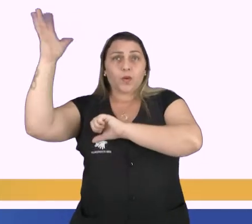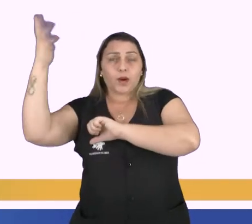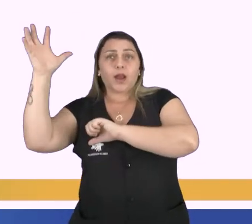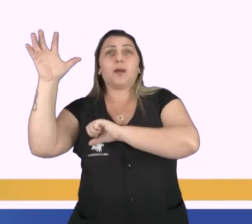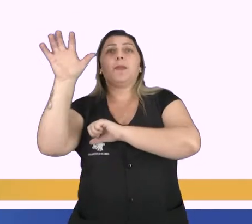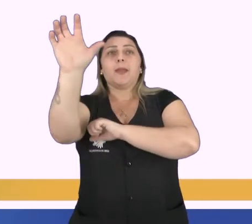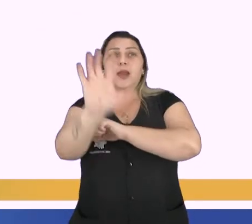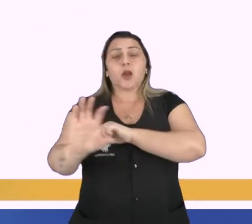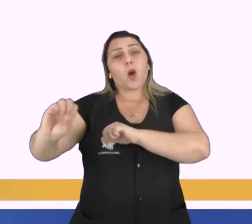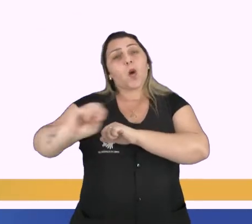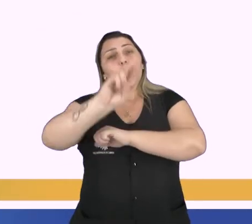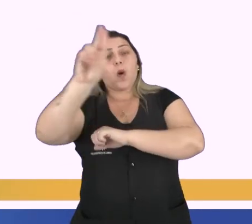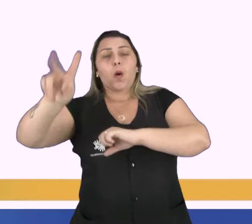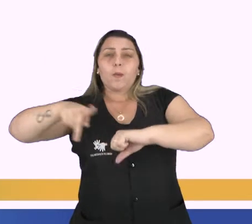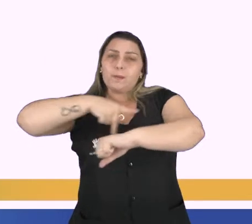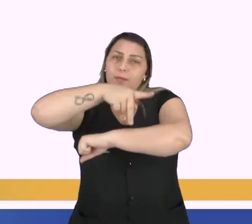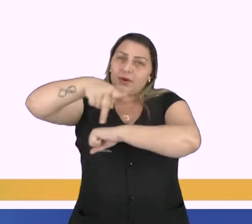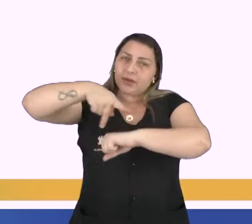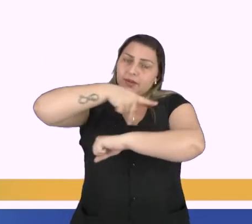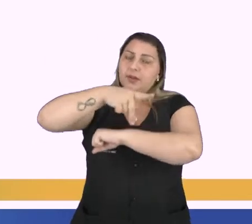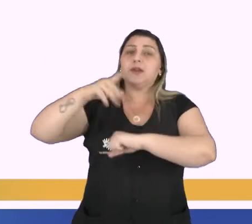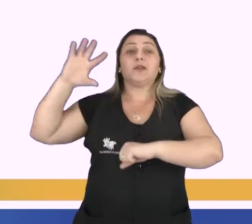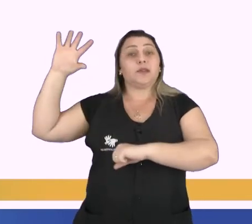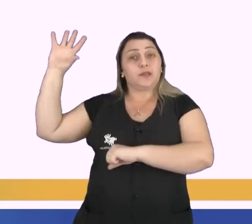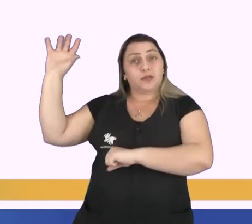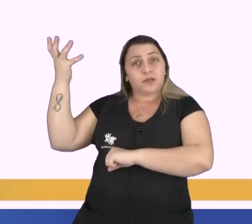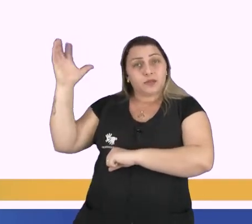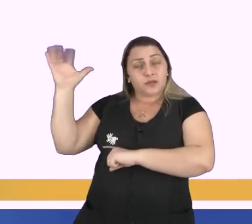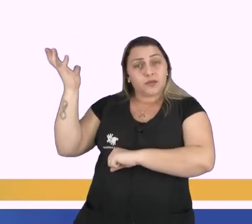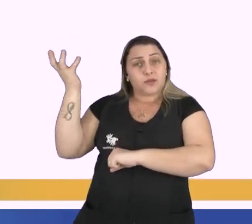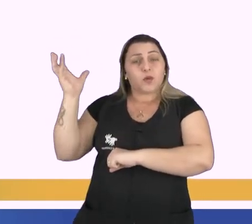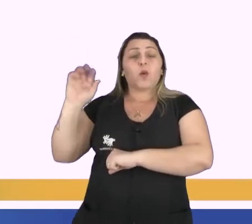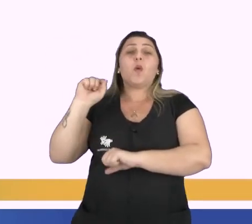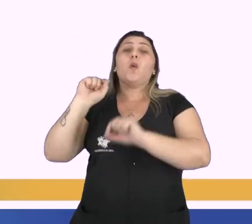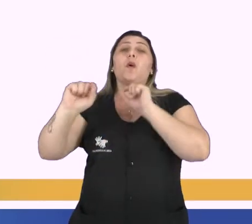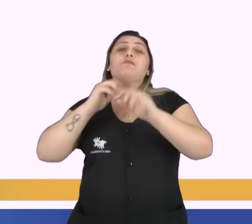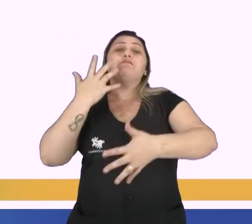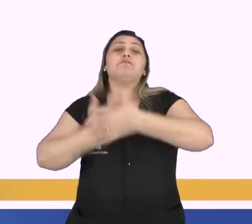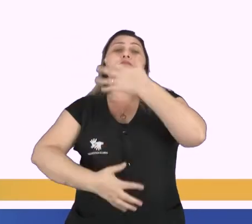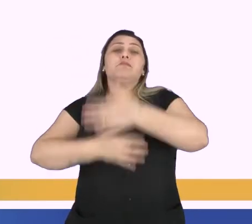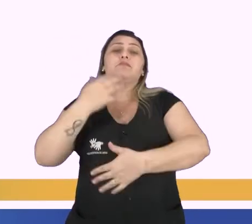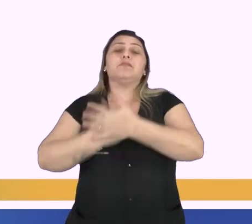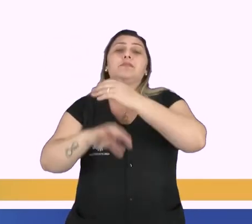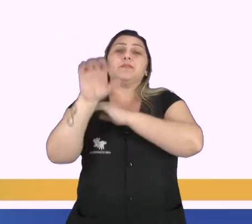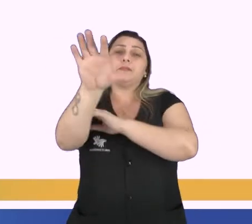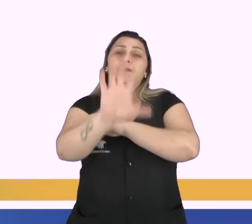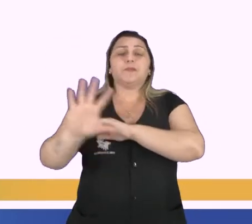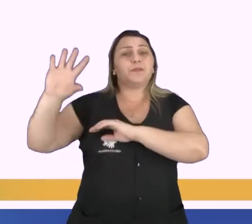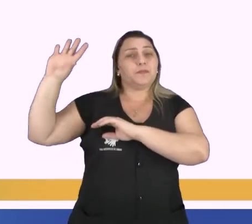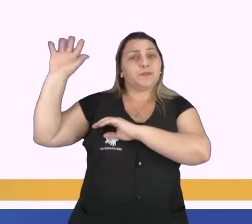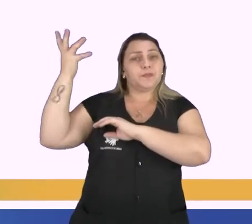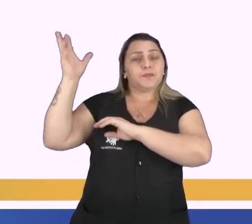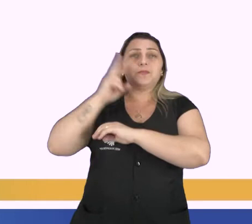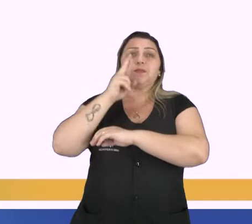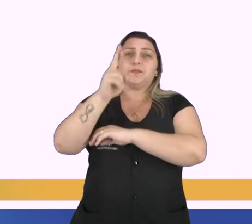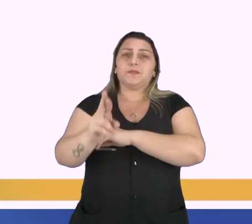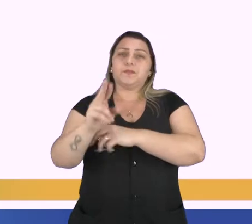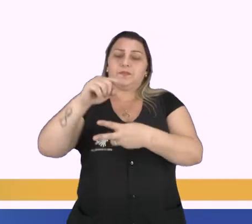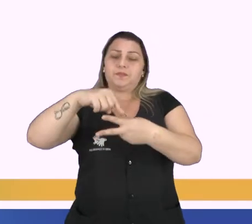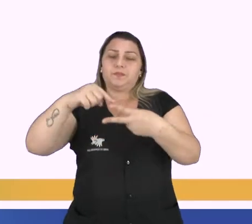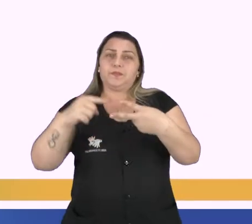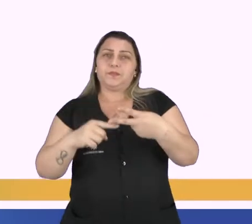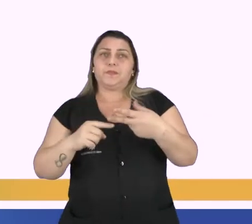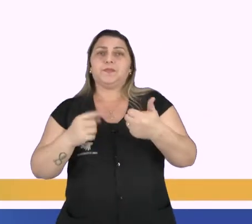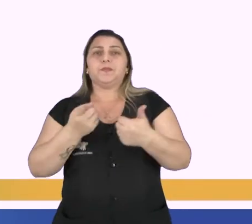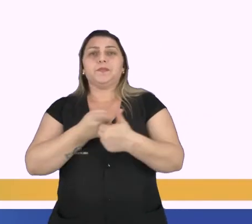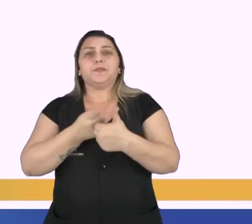uma questão abordando mais as questões climáticas, né? O que interfere no clima de uma região. Vamos lá para a resposta das duas, tá?